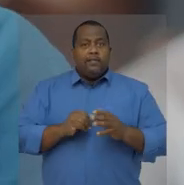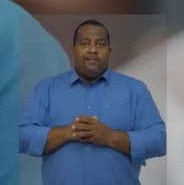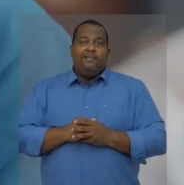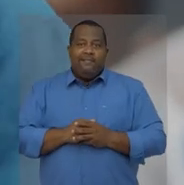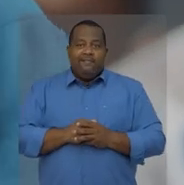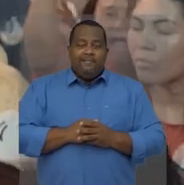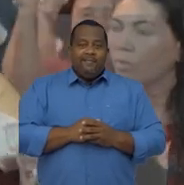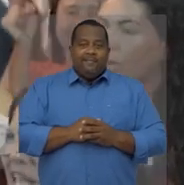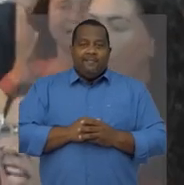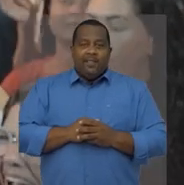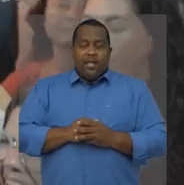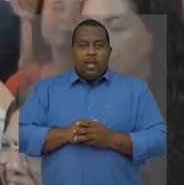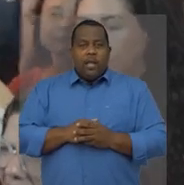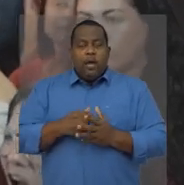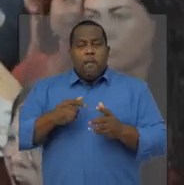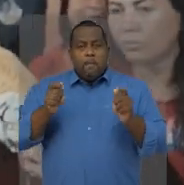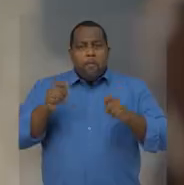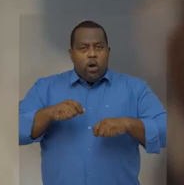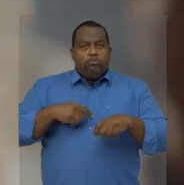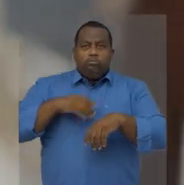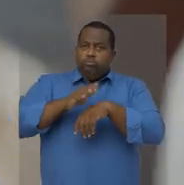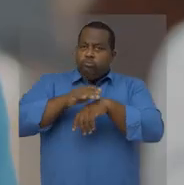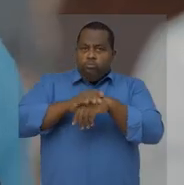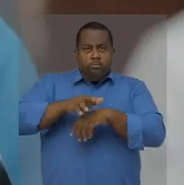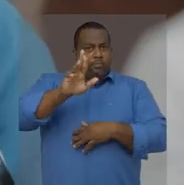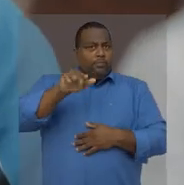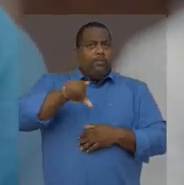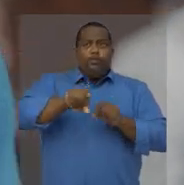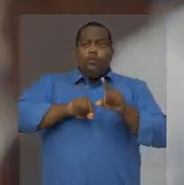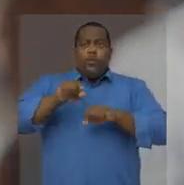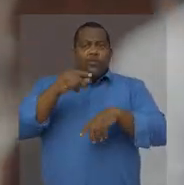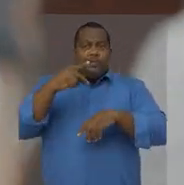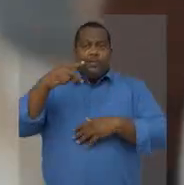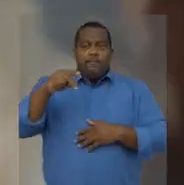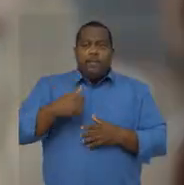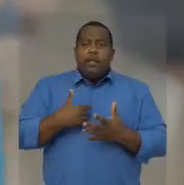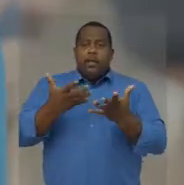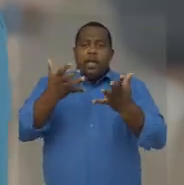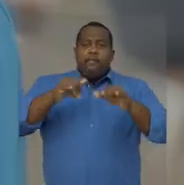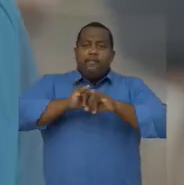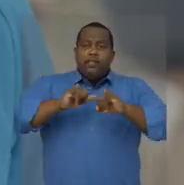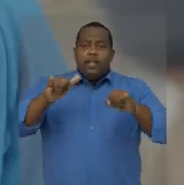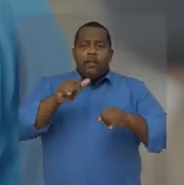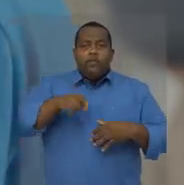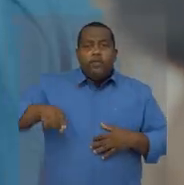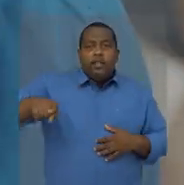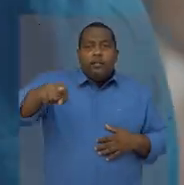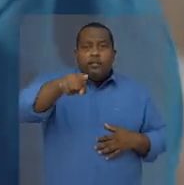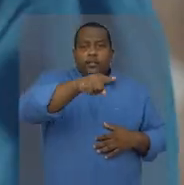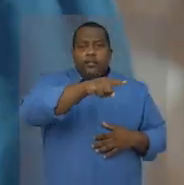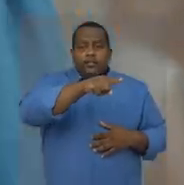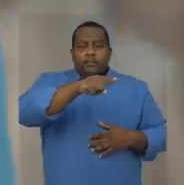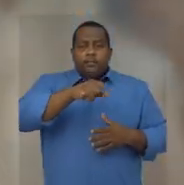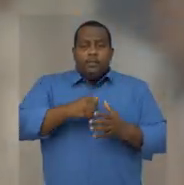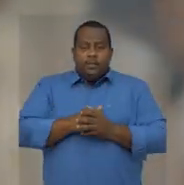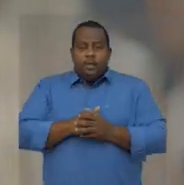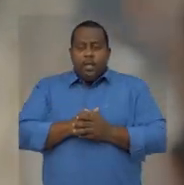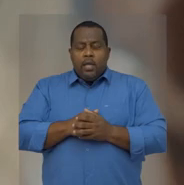são livres para fazer essa escolha. E eu quero dizer a